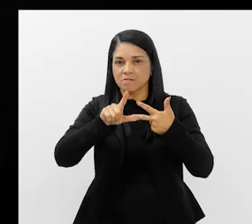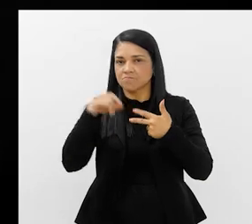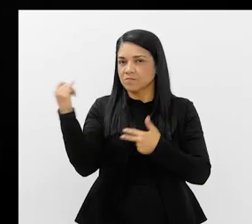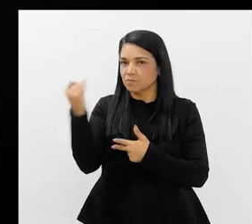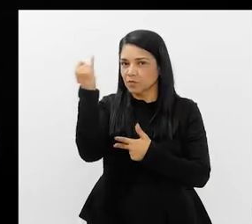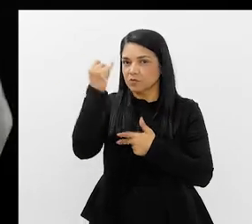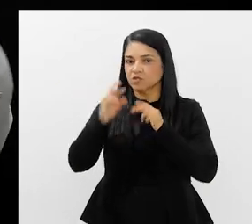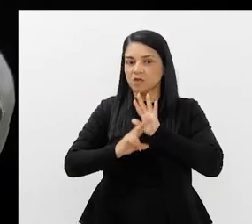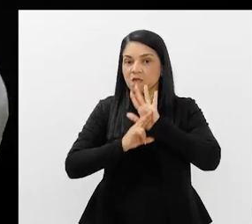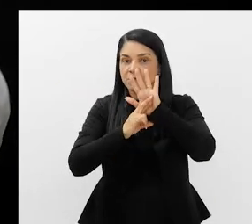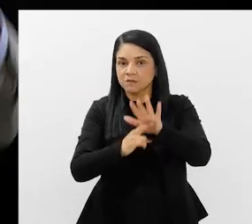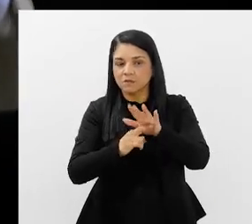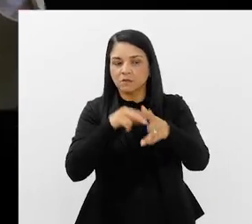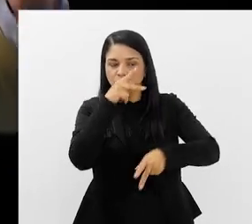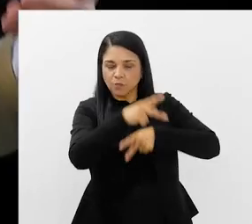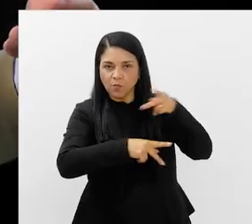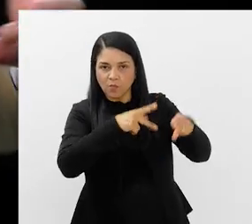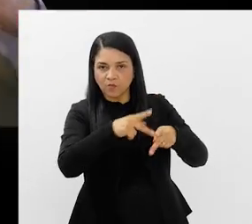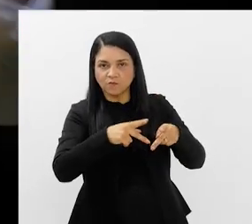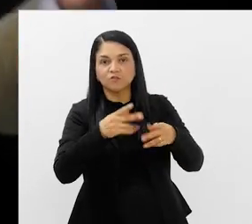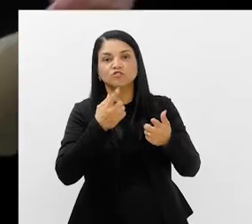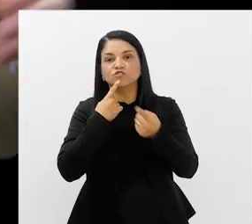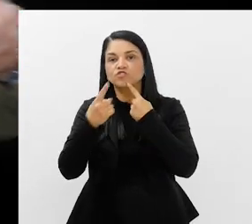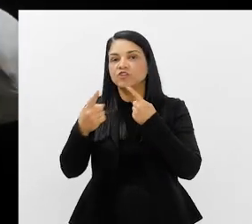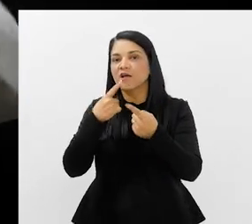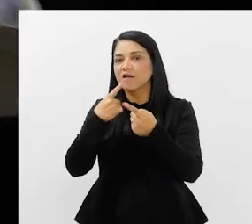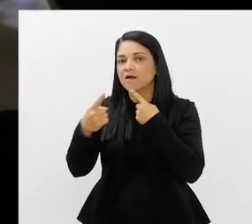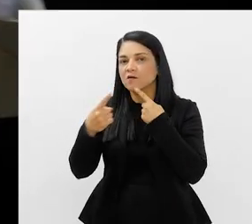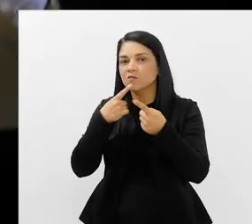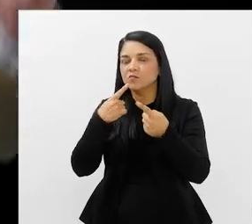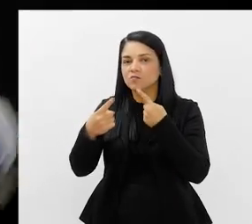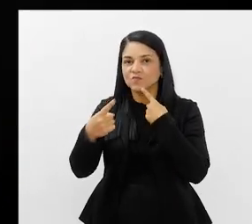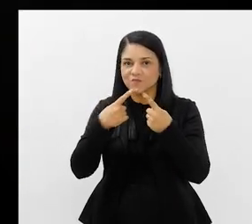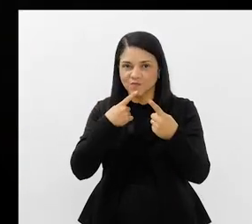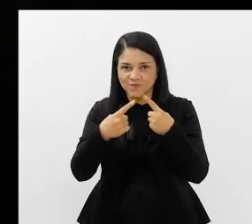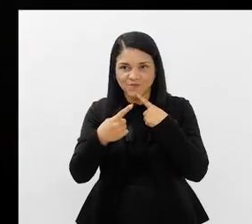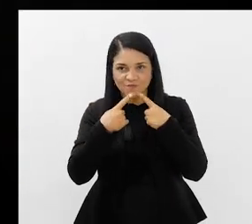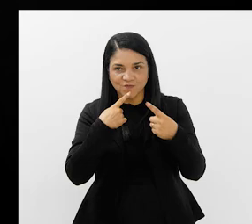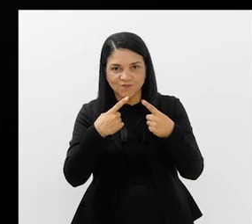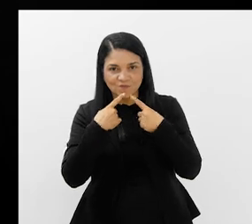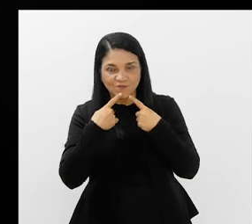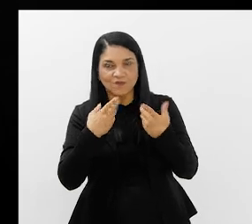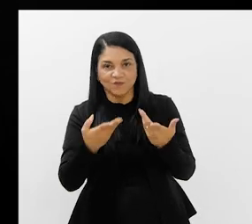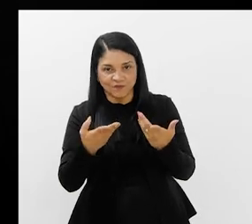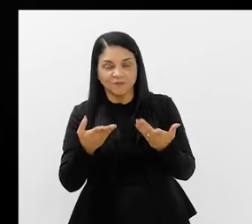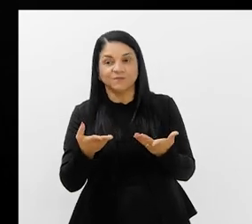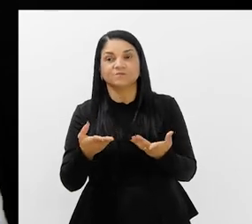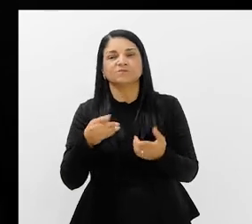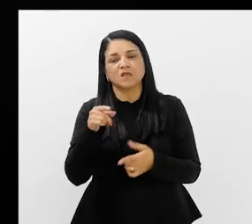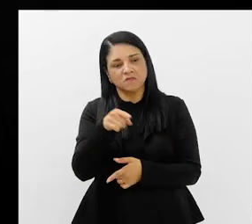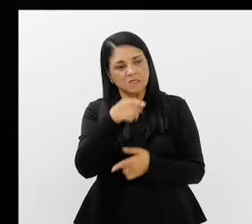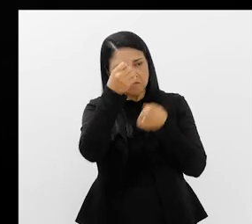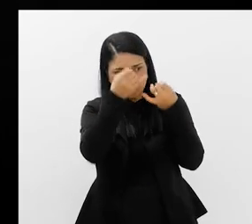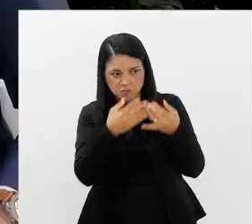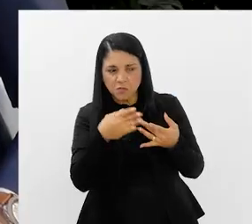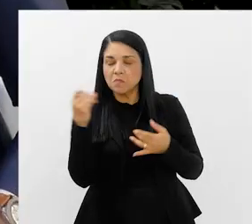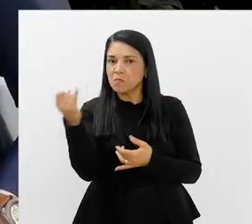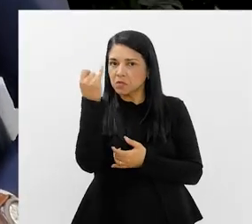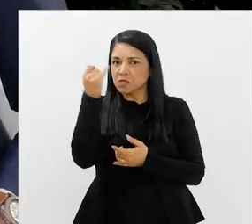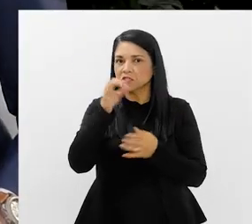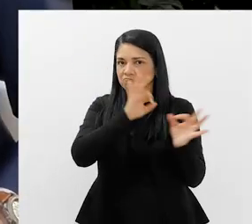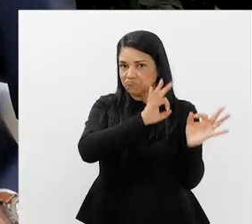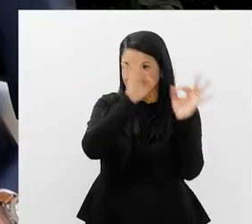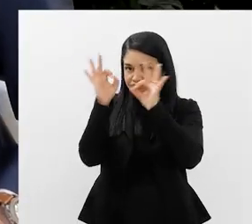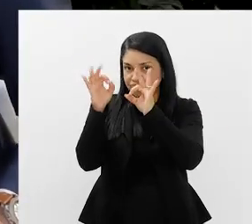do poder legislativo, a importância da representação popular nesse diálogo que estabelece com a... E aí você falou uma questão